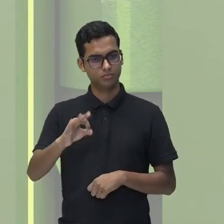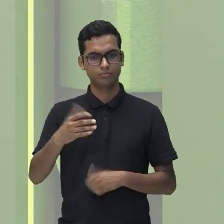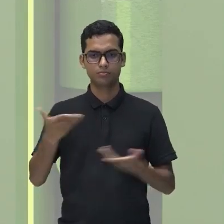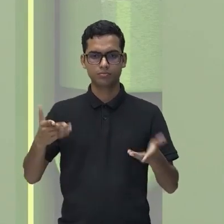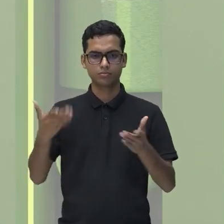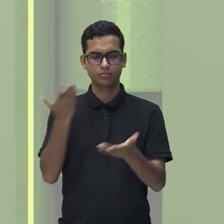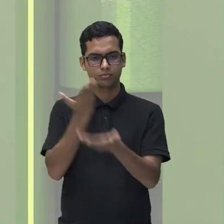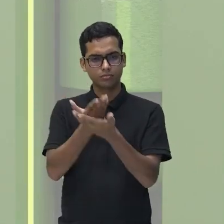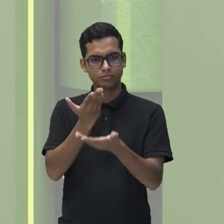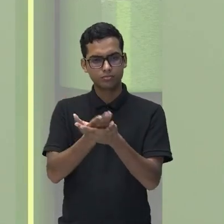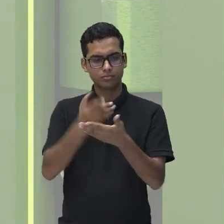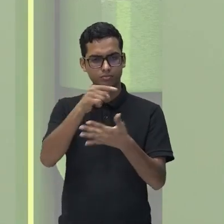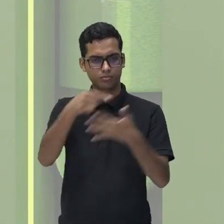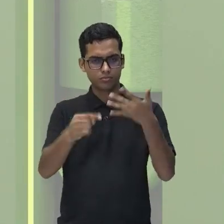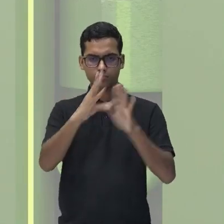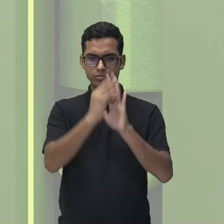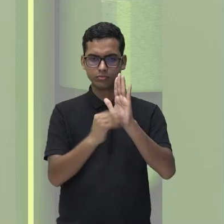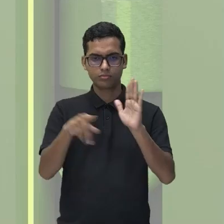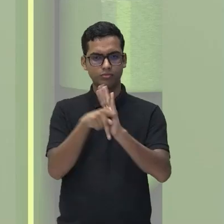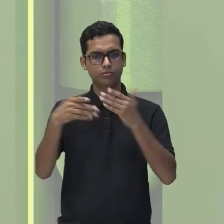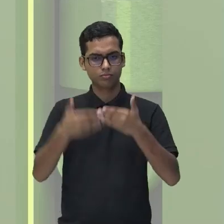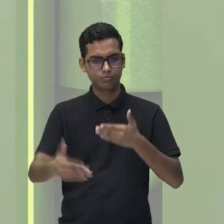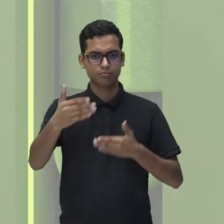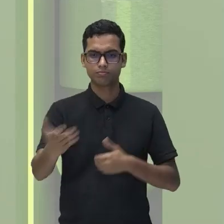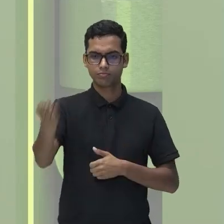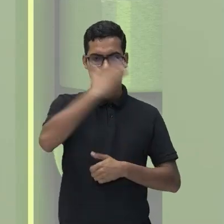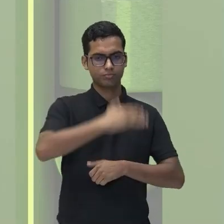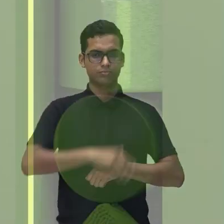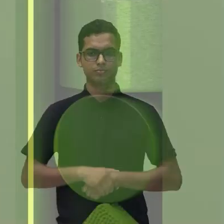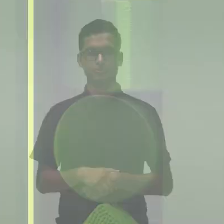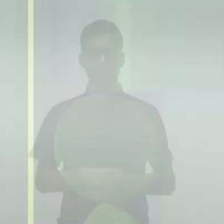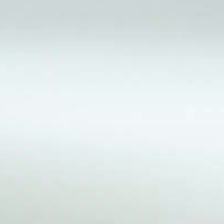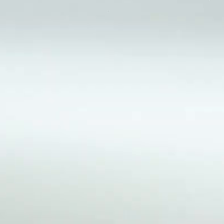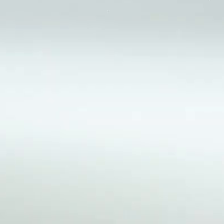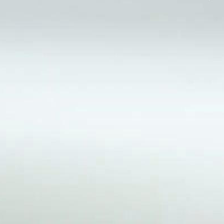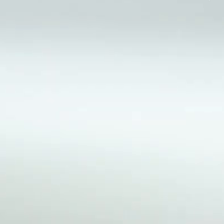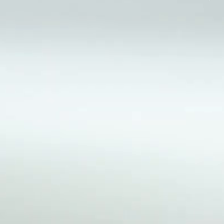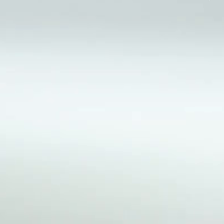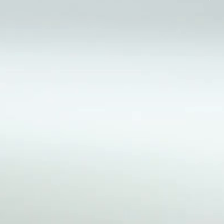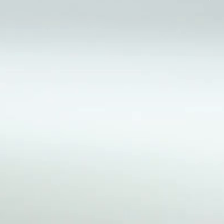vamos estudar esses conteúdos, então vamos já para a nossa aula.